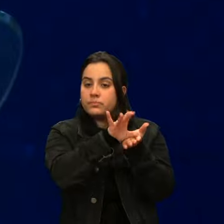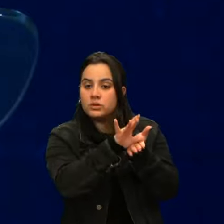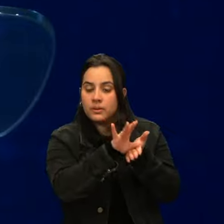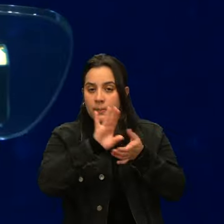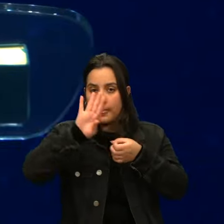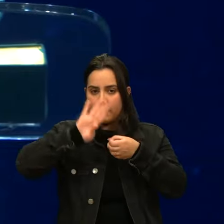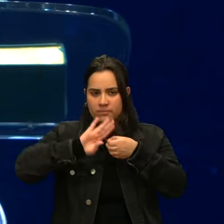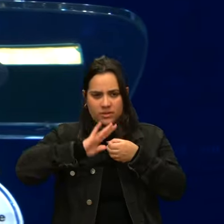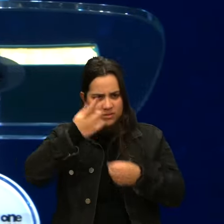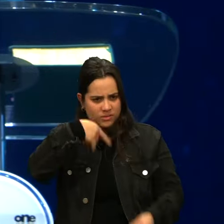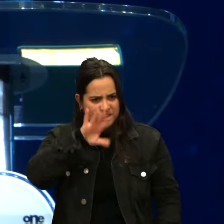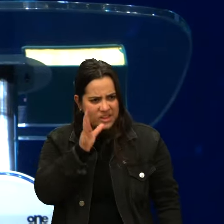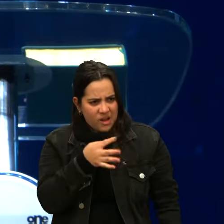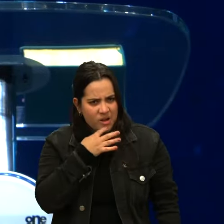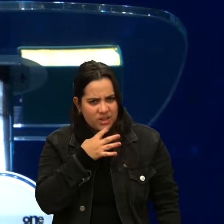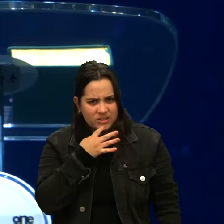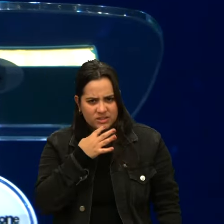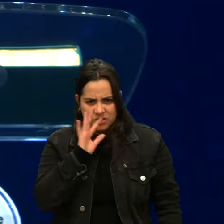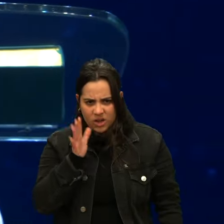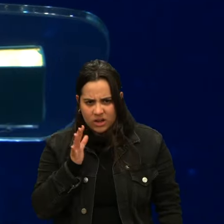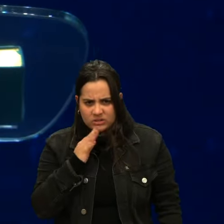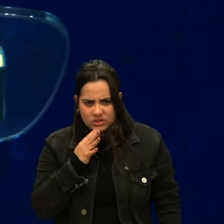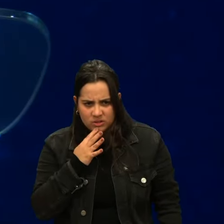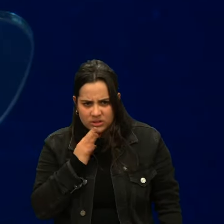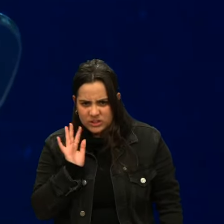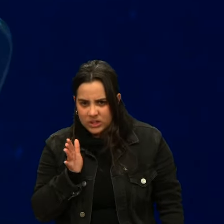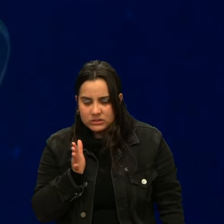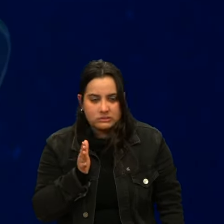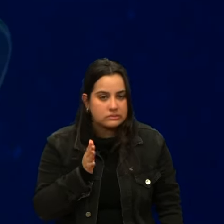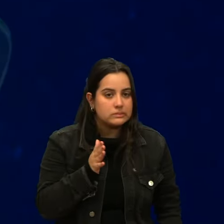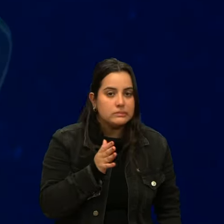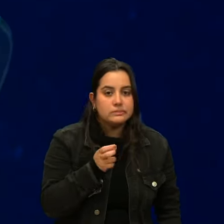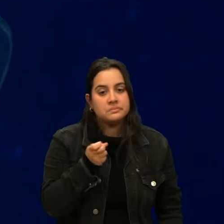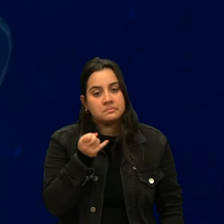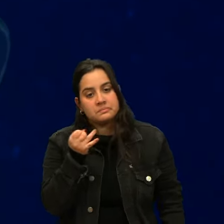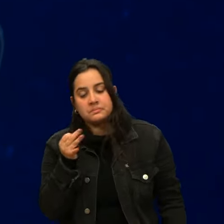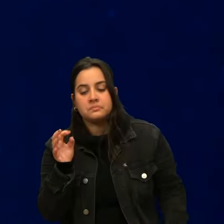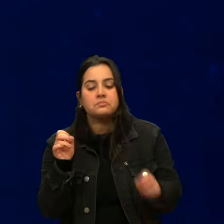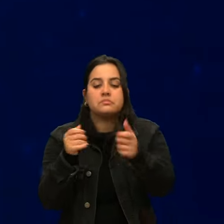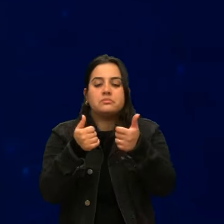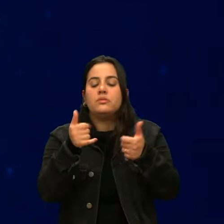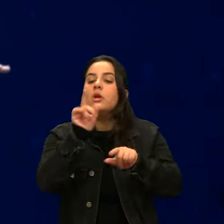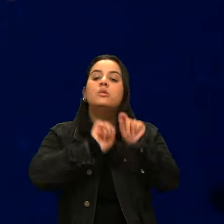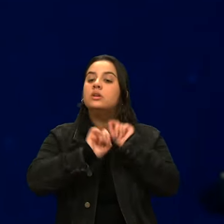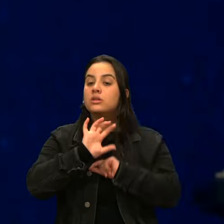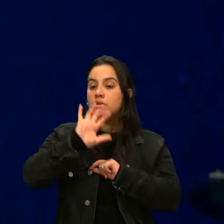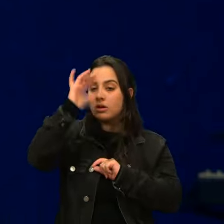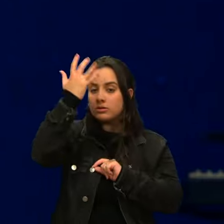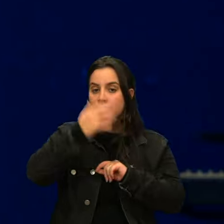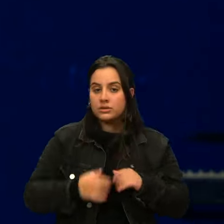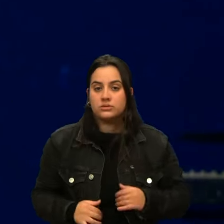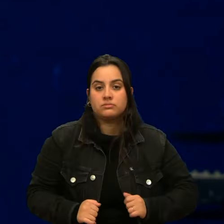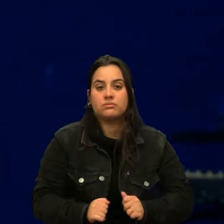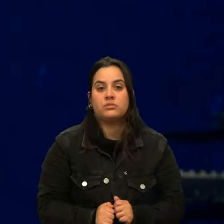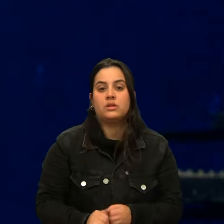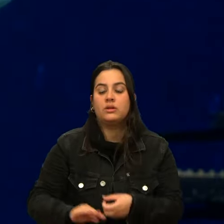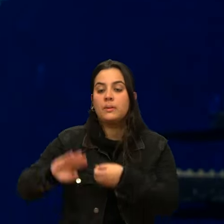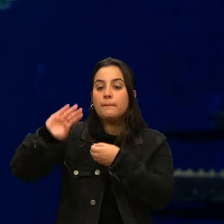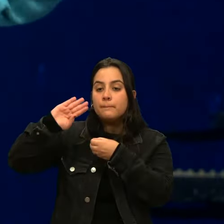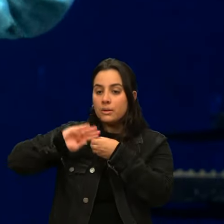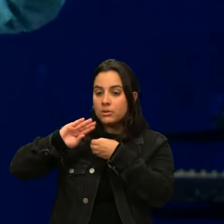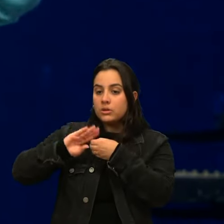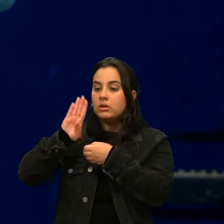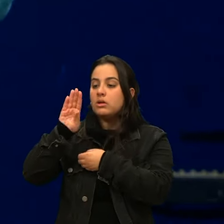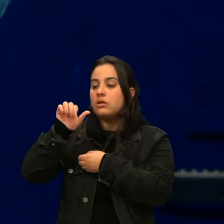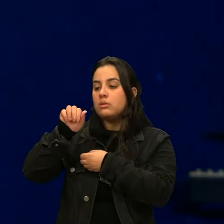Não sei quantos aí já ouviram falar disso? Alguns? Enfim, o que aconteceu? A Babilônia era